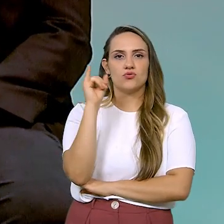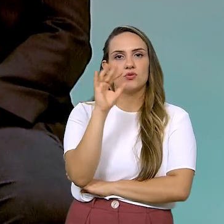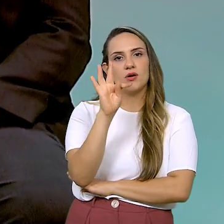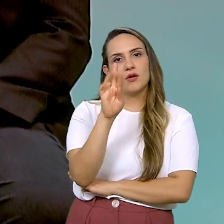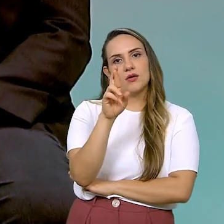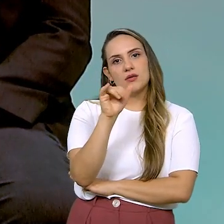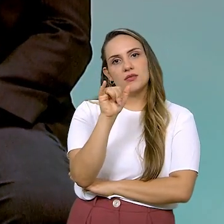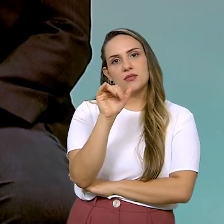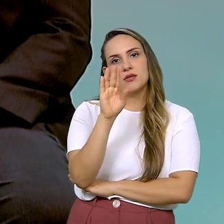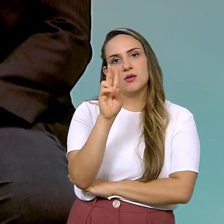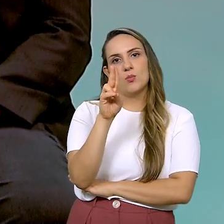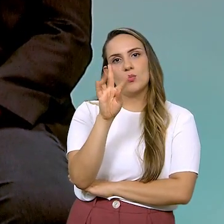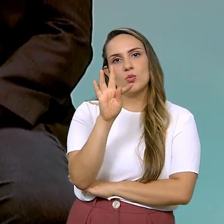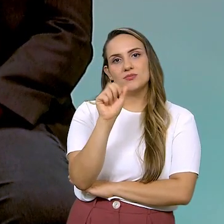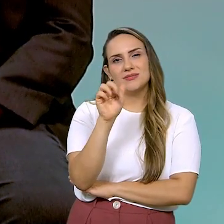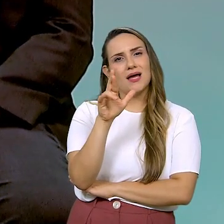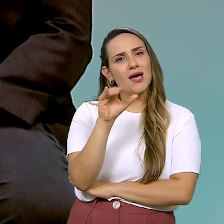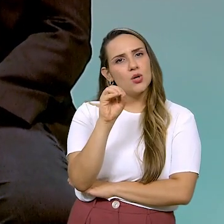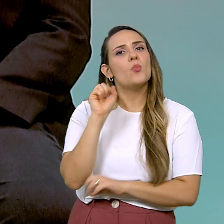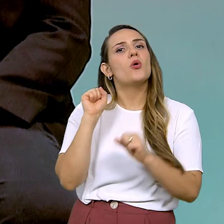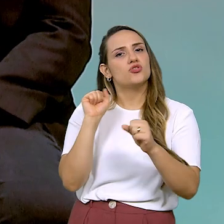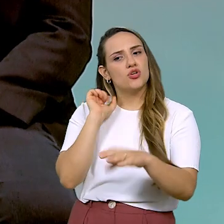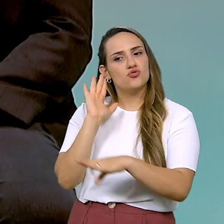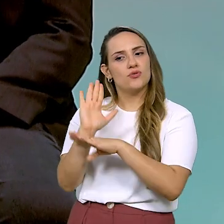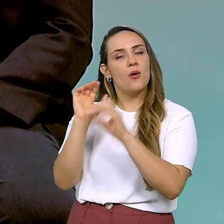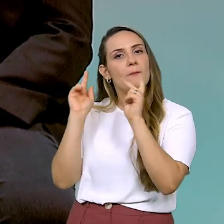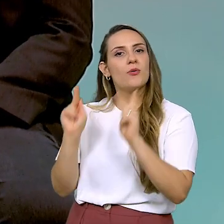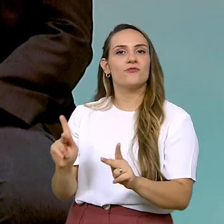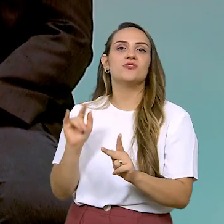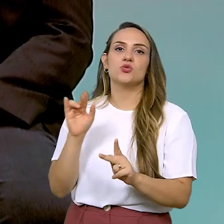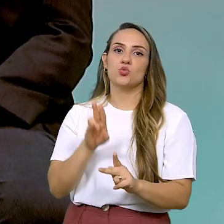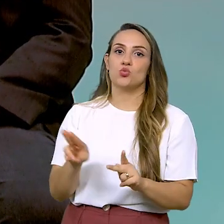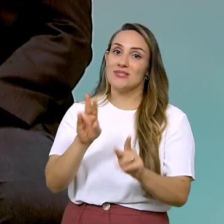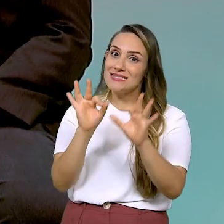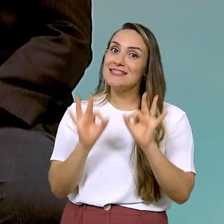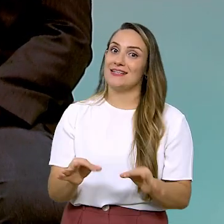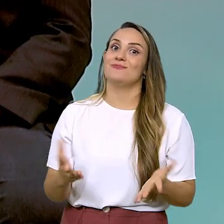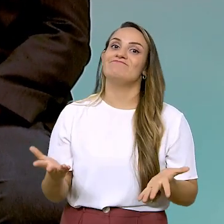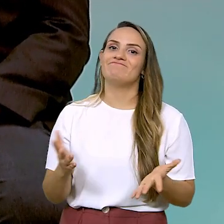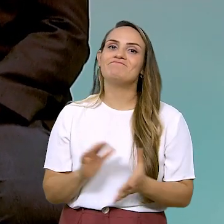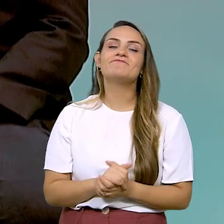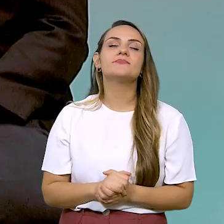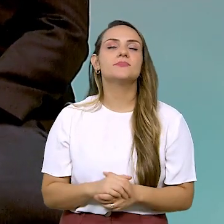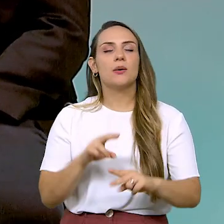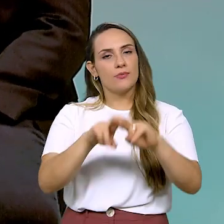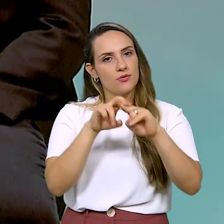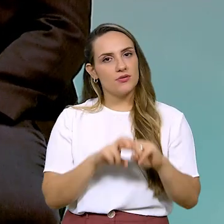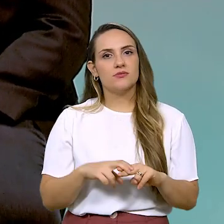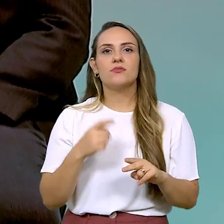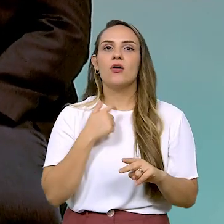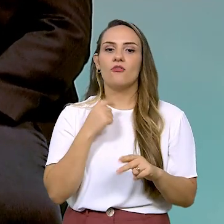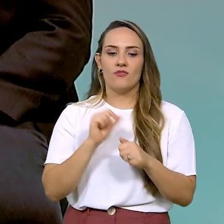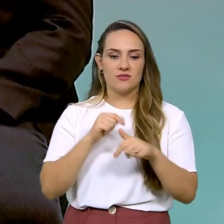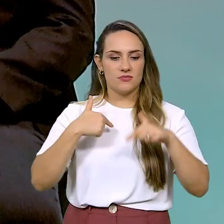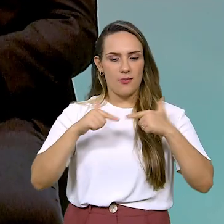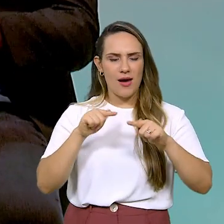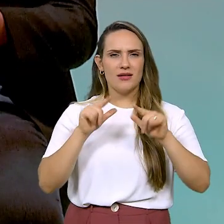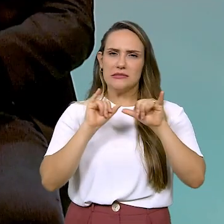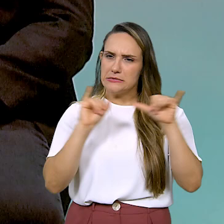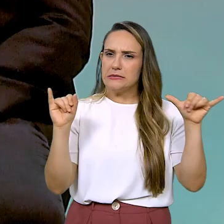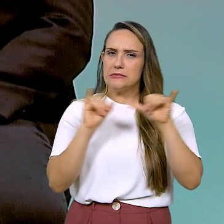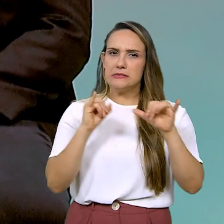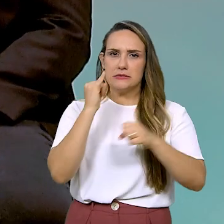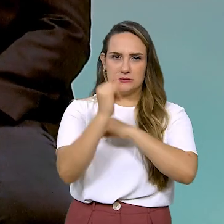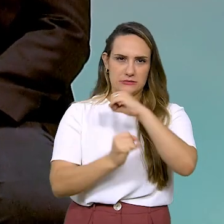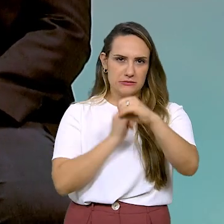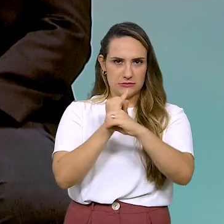ele pode, na verdade, servir muito bem à população se operado do modo correto. Então, justamente por isso, eu tenho feito um